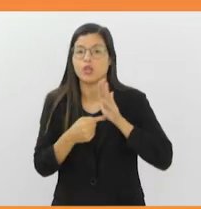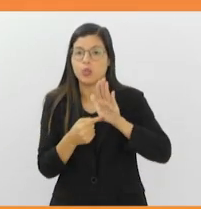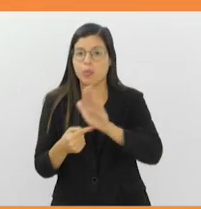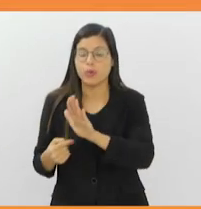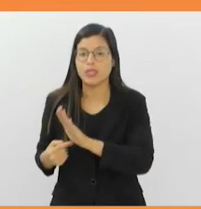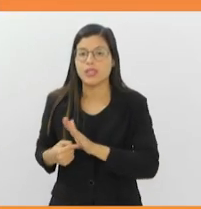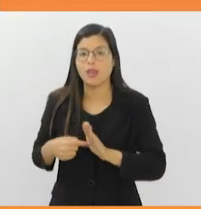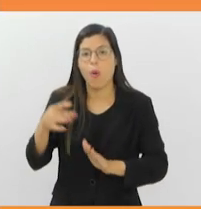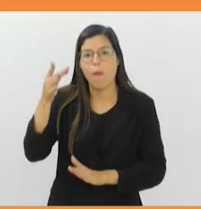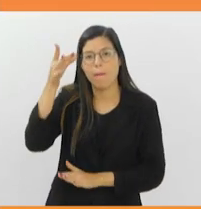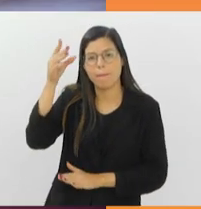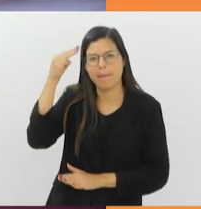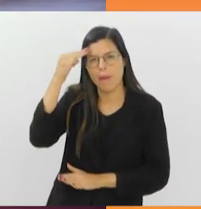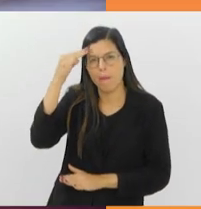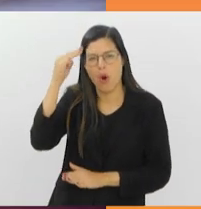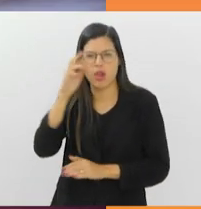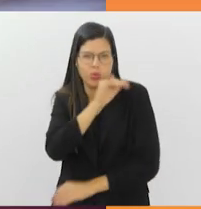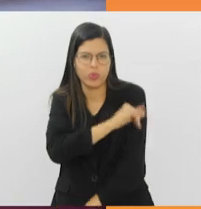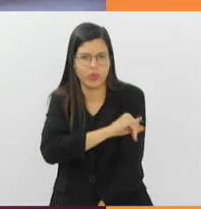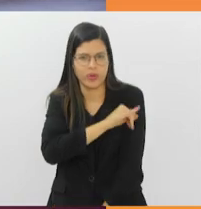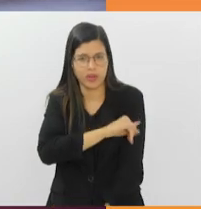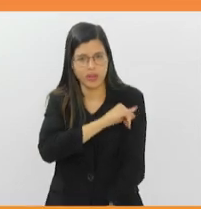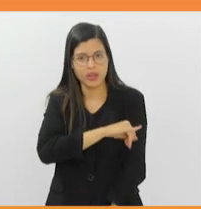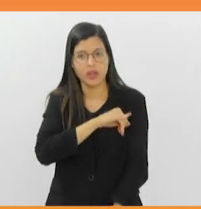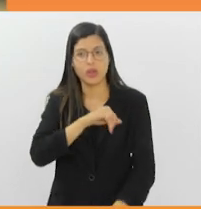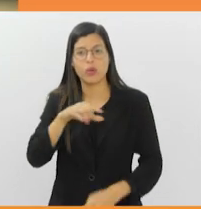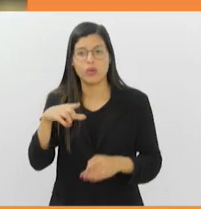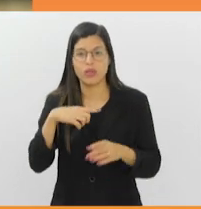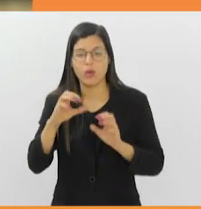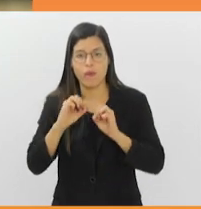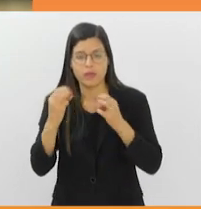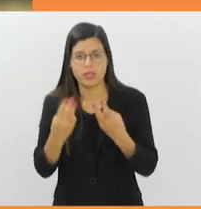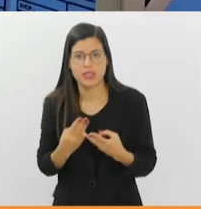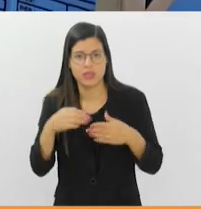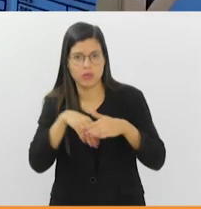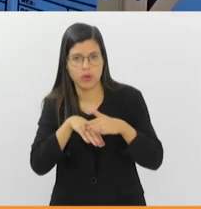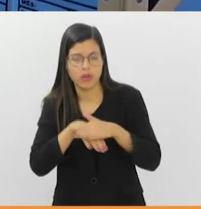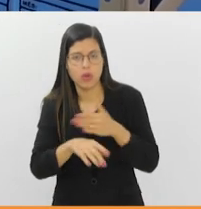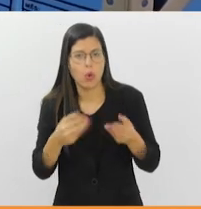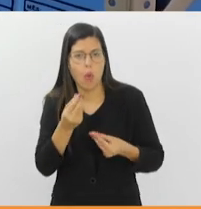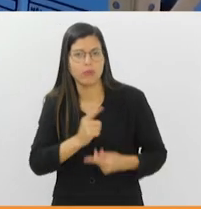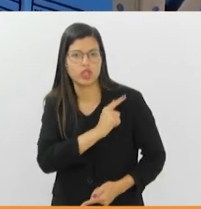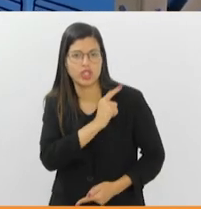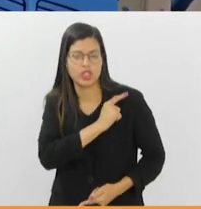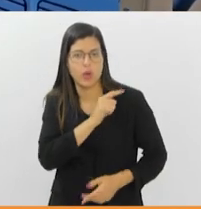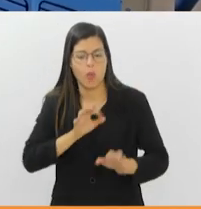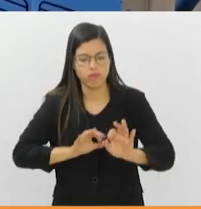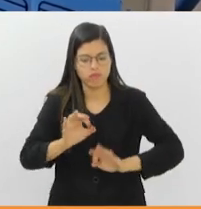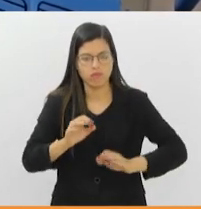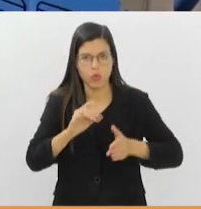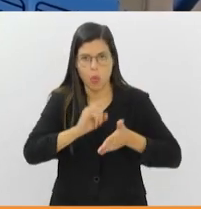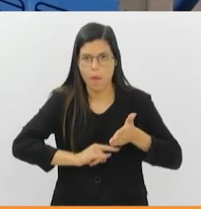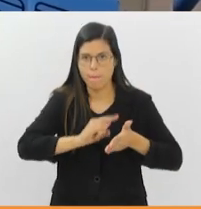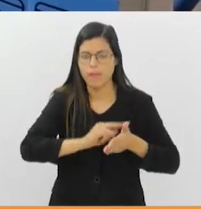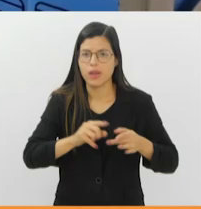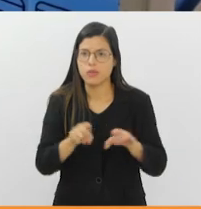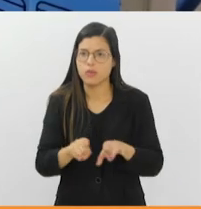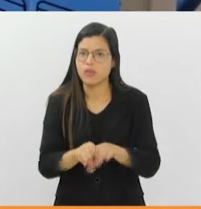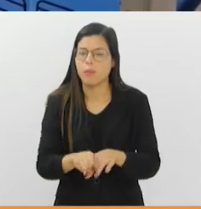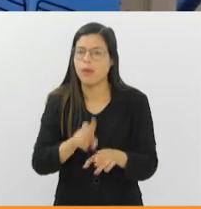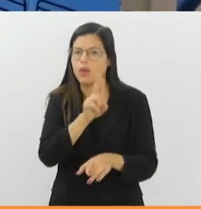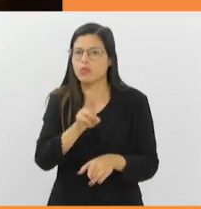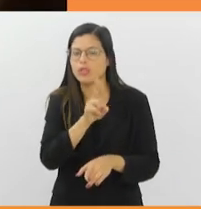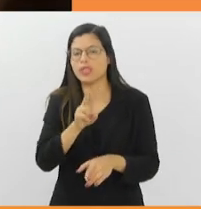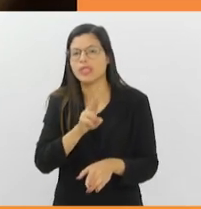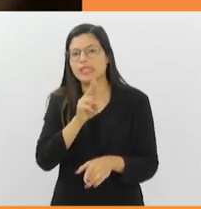memórias do Rio de Janeiro oficinas de conservação e gestão de documentos além de um treinamento sobre o uso de base de dados do arquivo